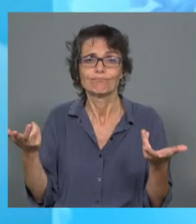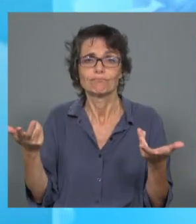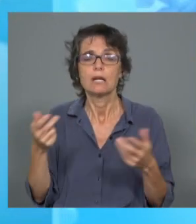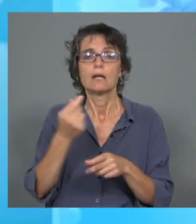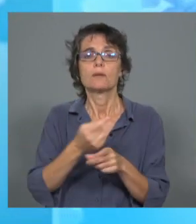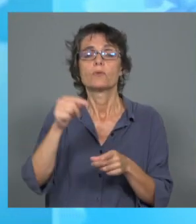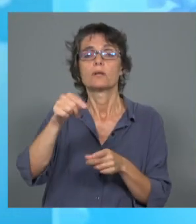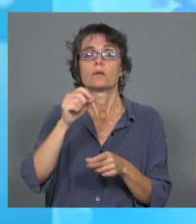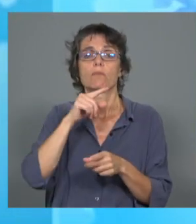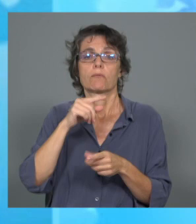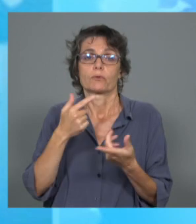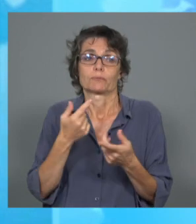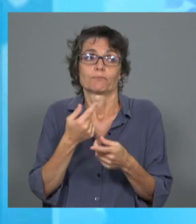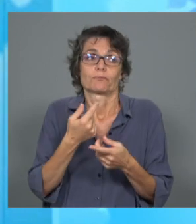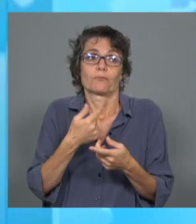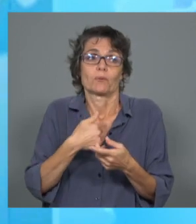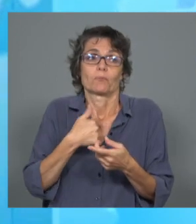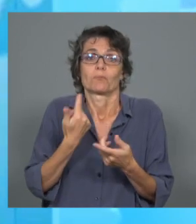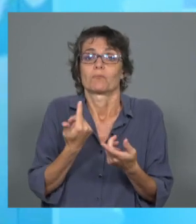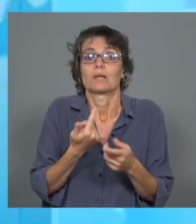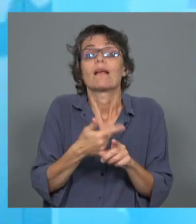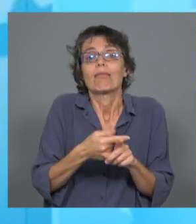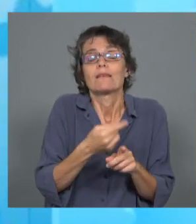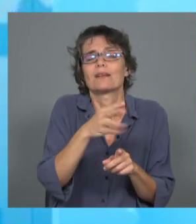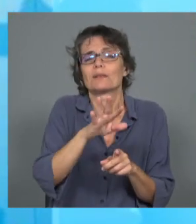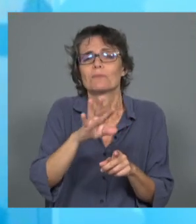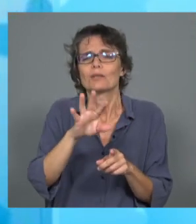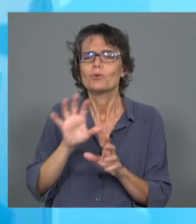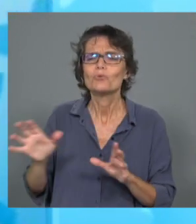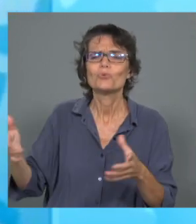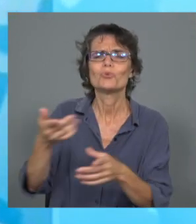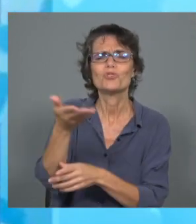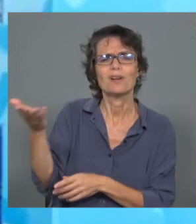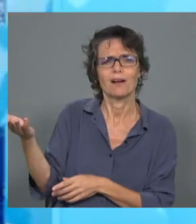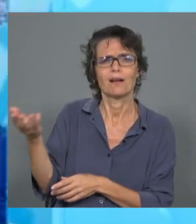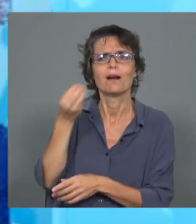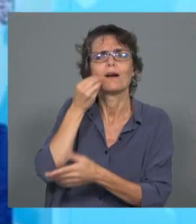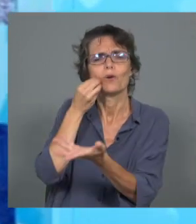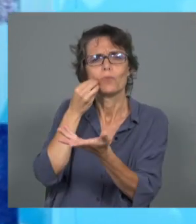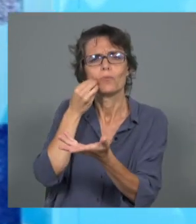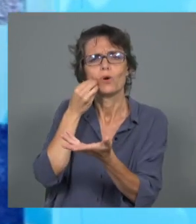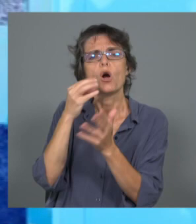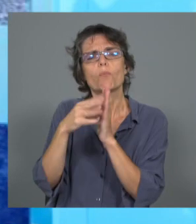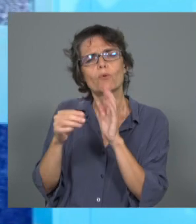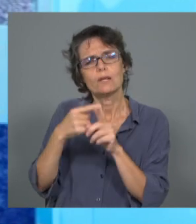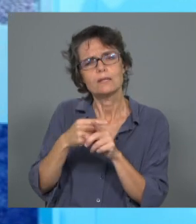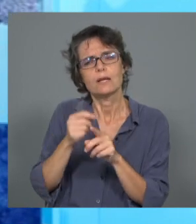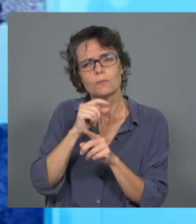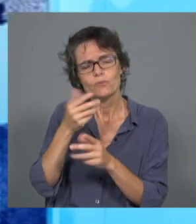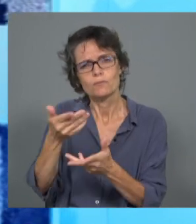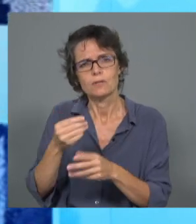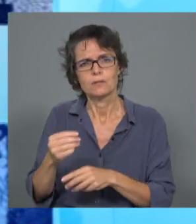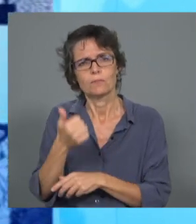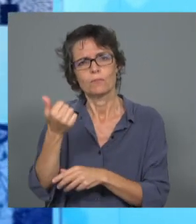posso esperar ser interessante, mas o modelo é que pode ser substituído por outros mais interessantes. Temos o Papa Francisco,